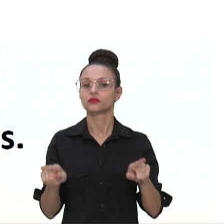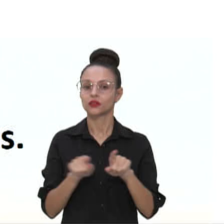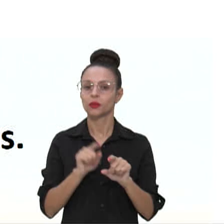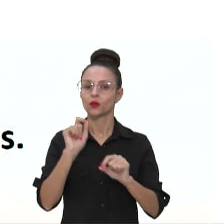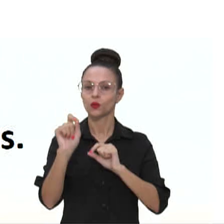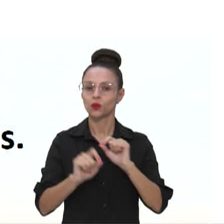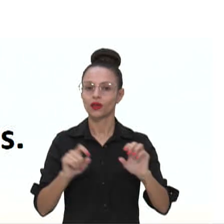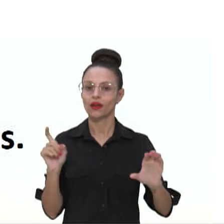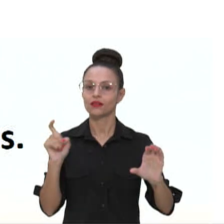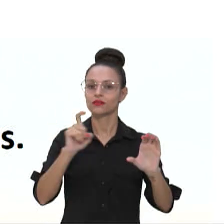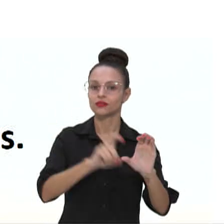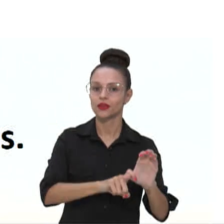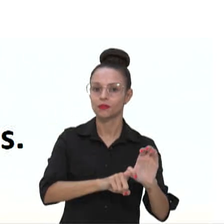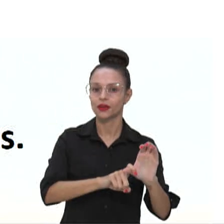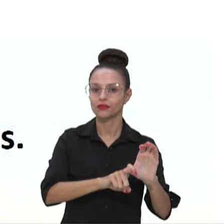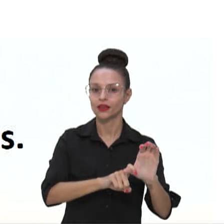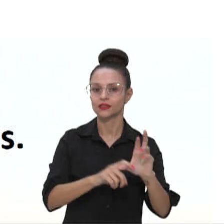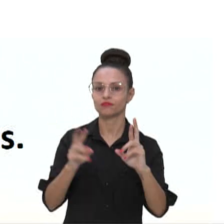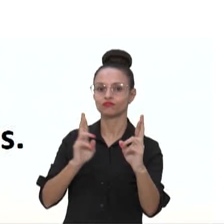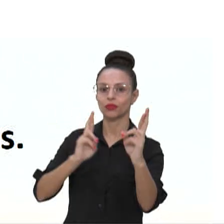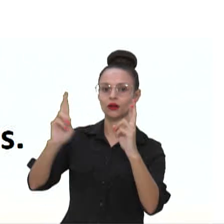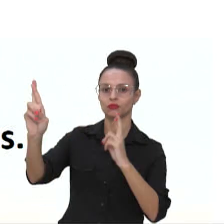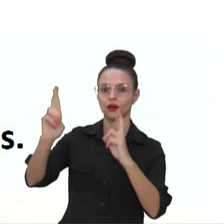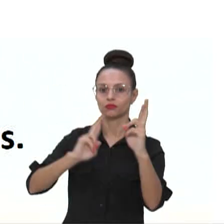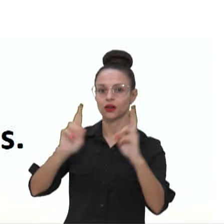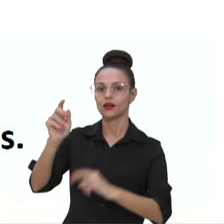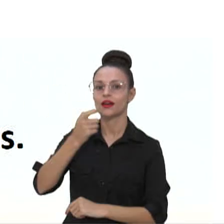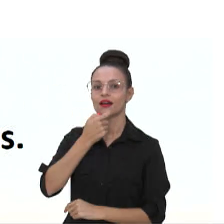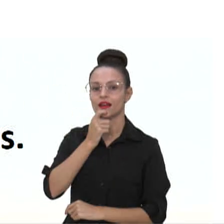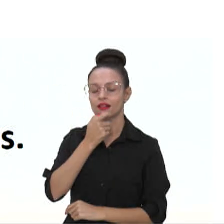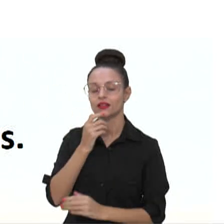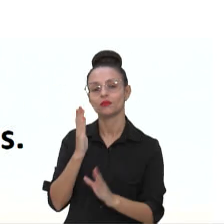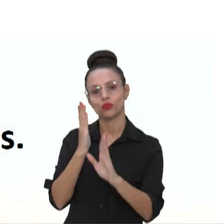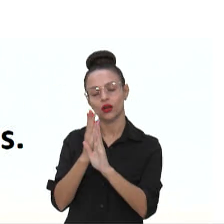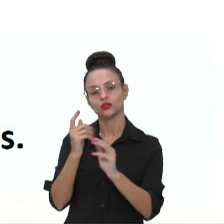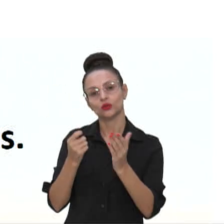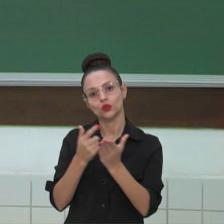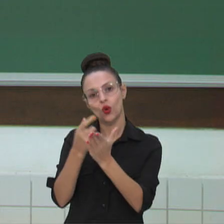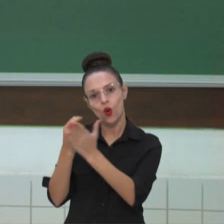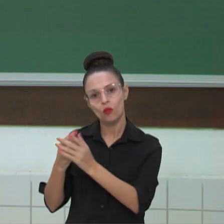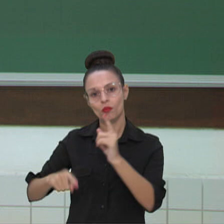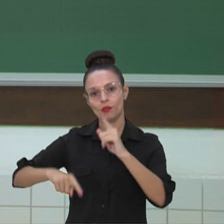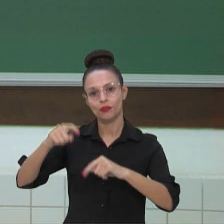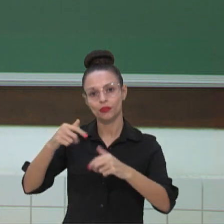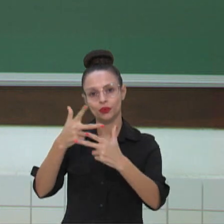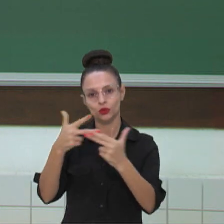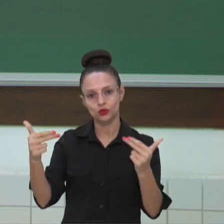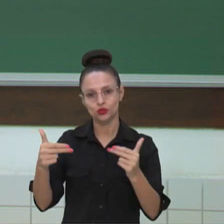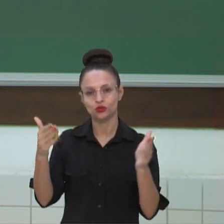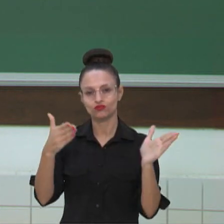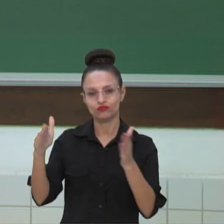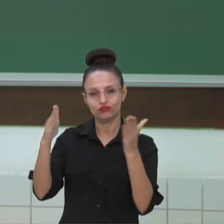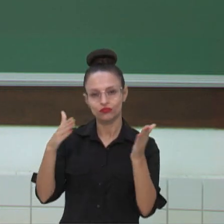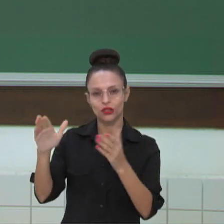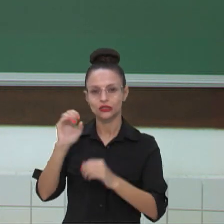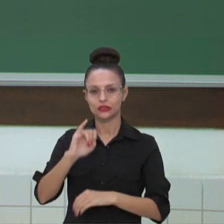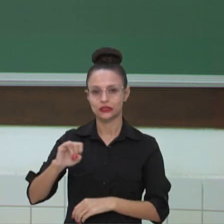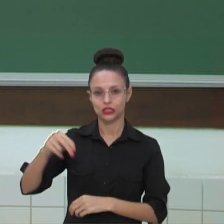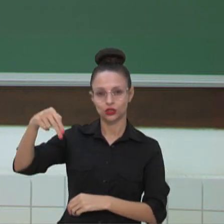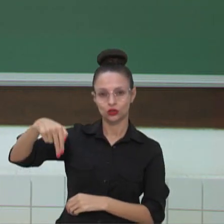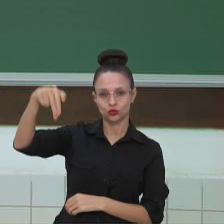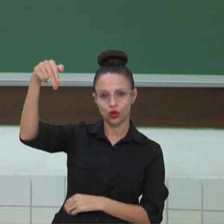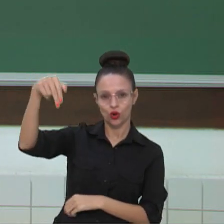dependência das relações com a Inglaterra, por causa da compra de produtos manufaturados. Se o centro e o